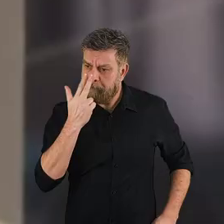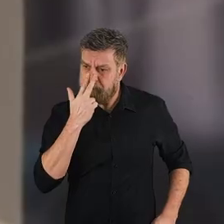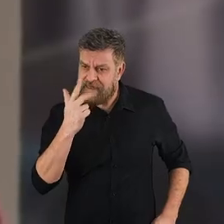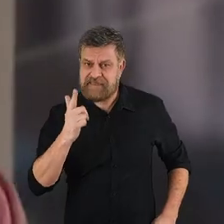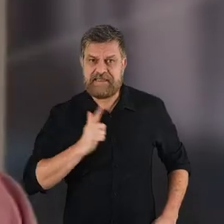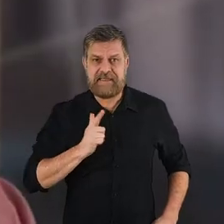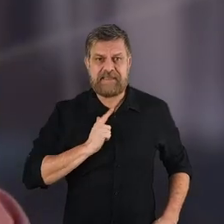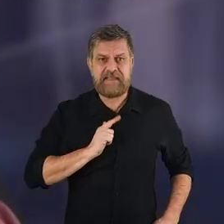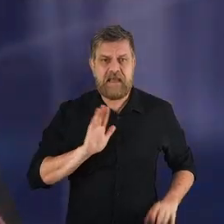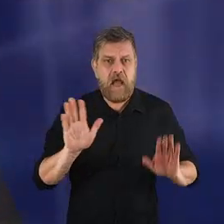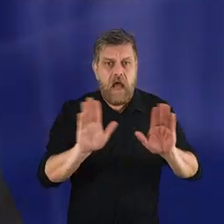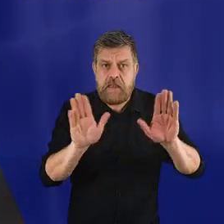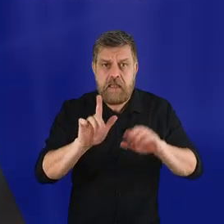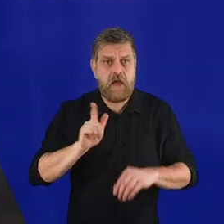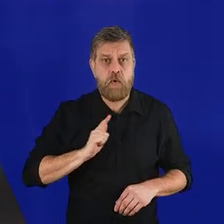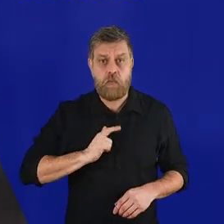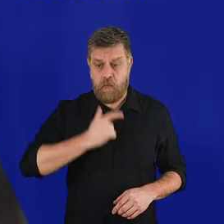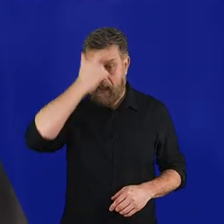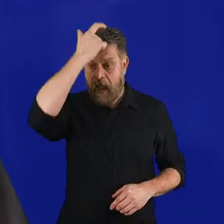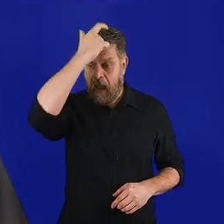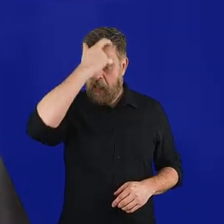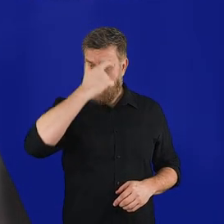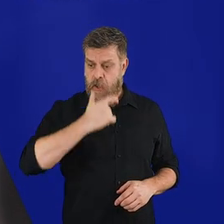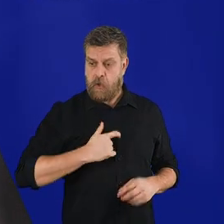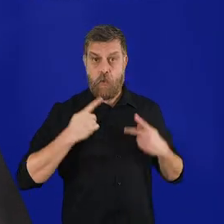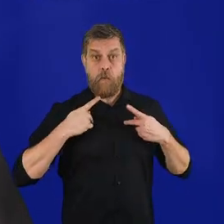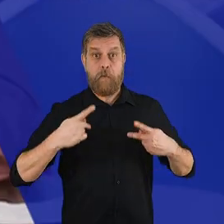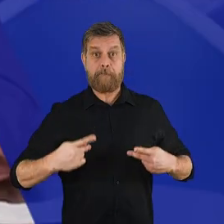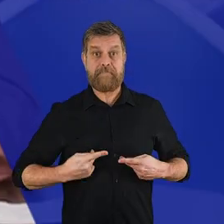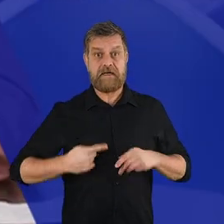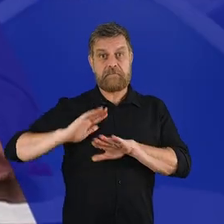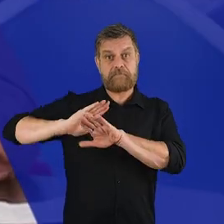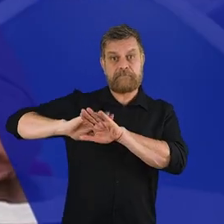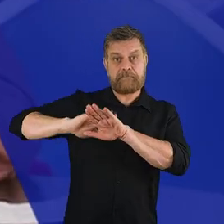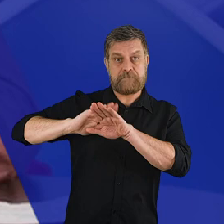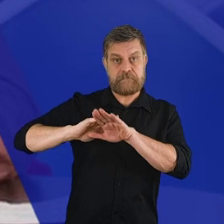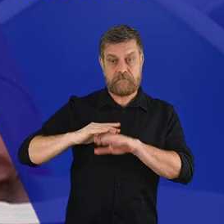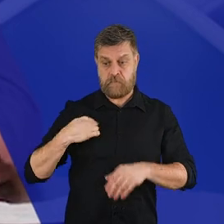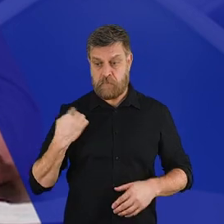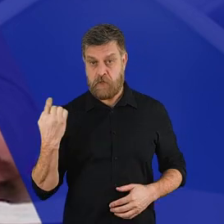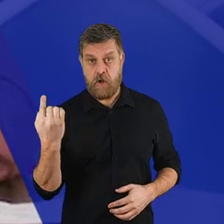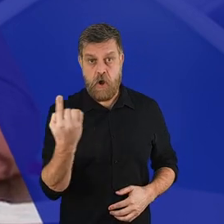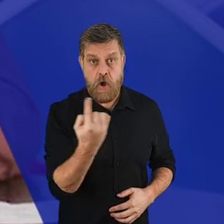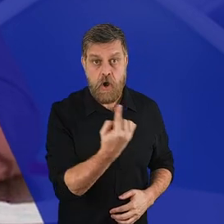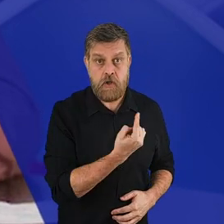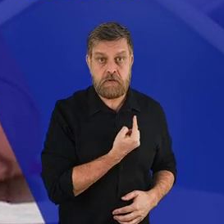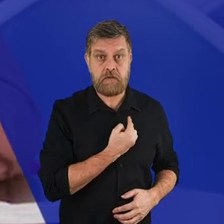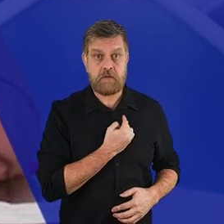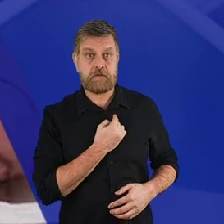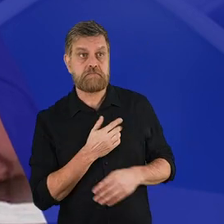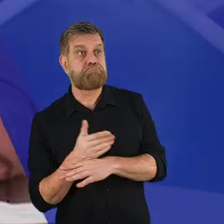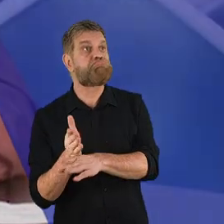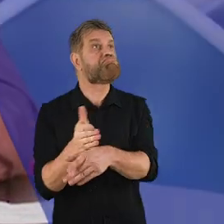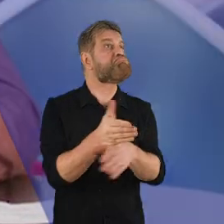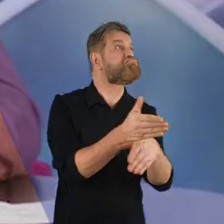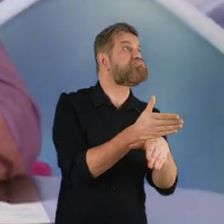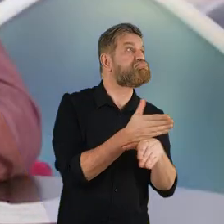coisa terrível. Quem sabe não é a condição humana que está por trás? Quem de nós não perambula vida